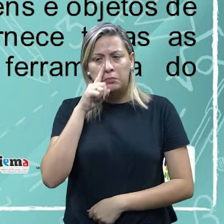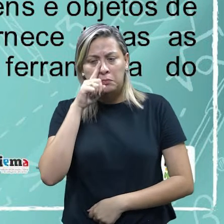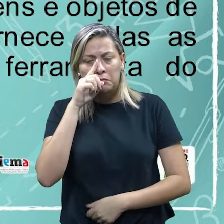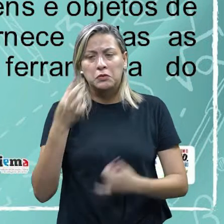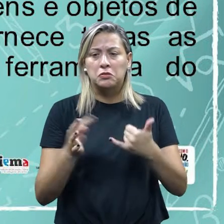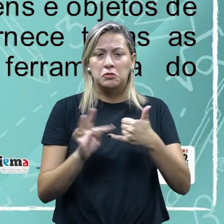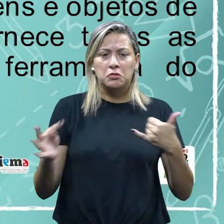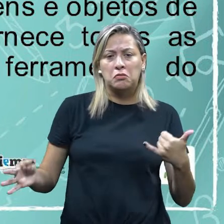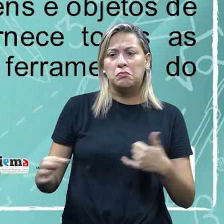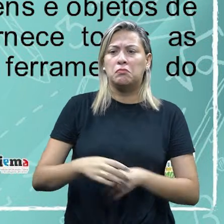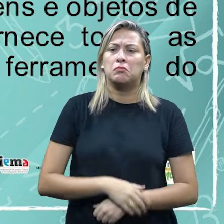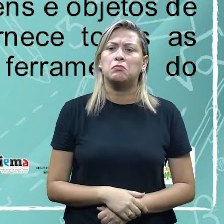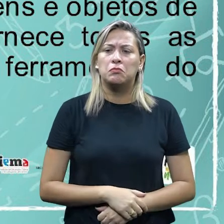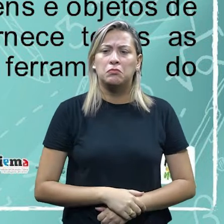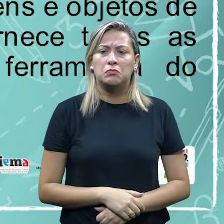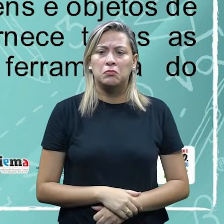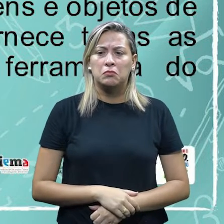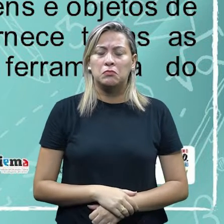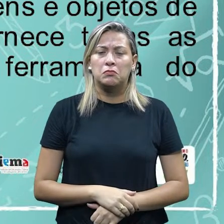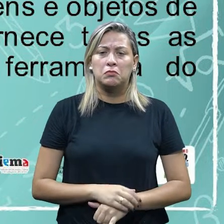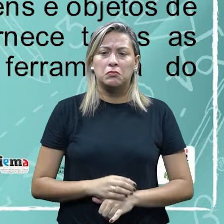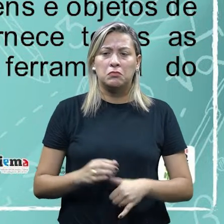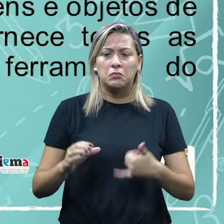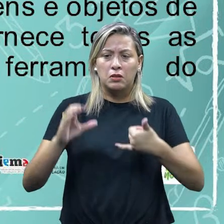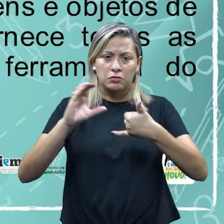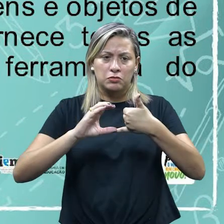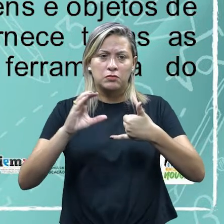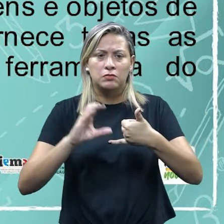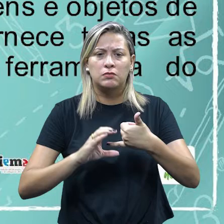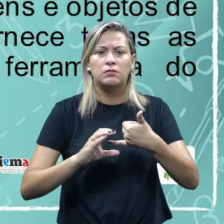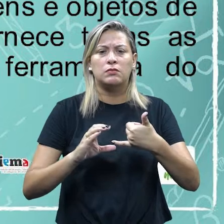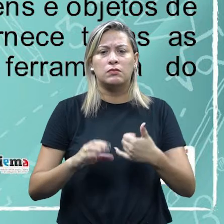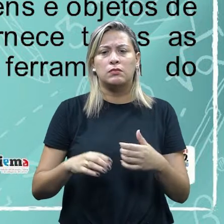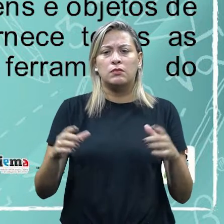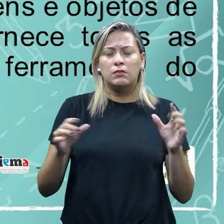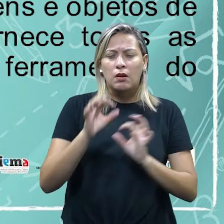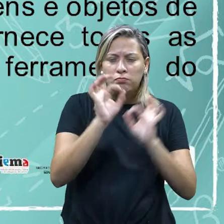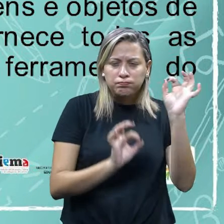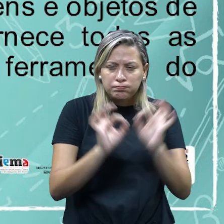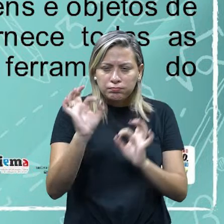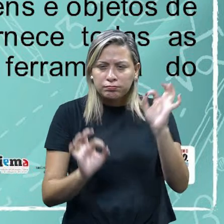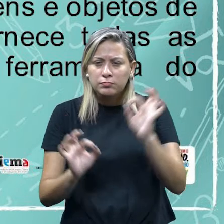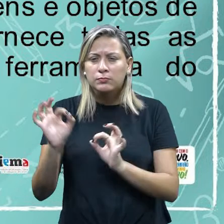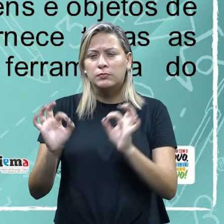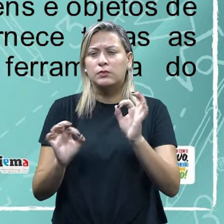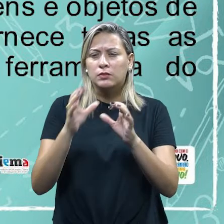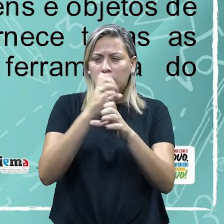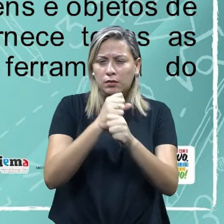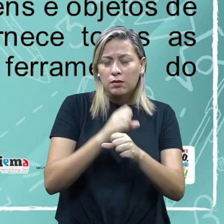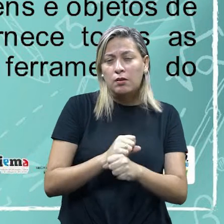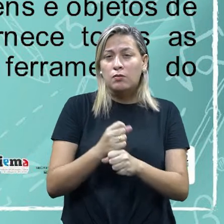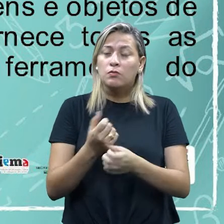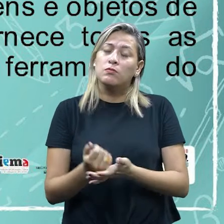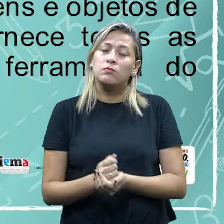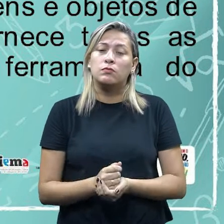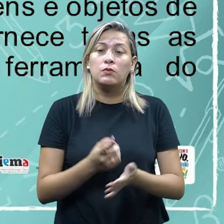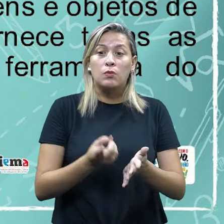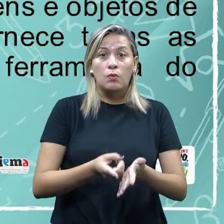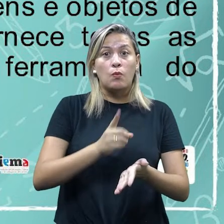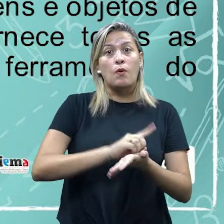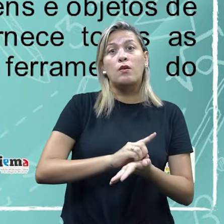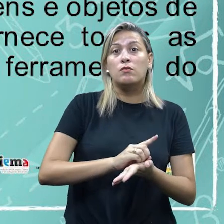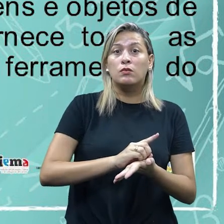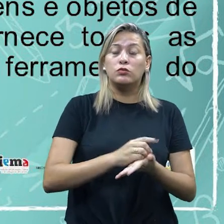de atenções, cargas, dentre outros, seja minimamente calculado antes da prototipagem, né,